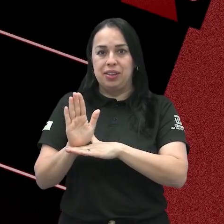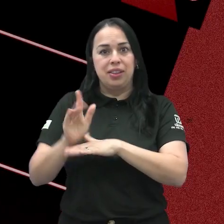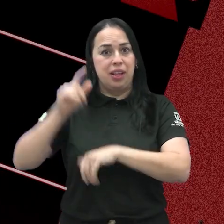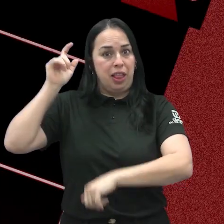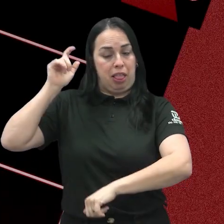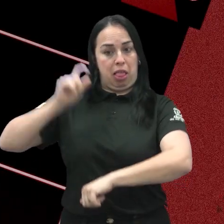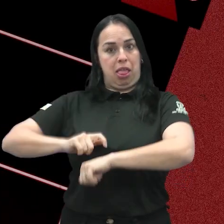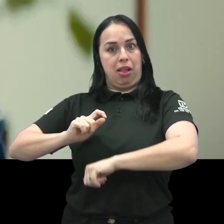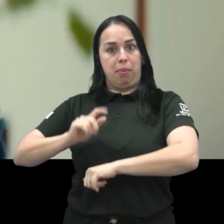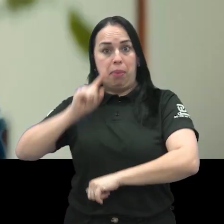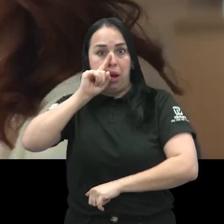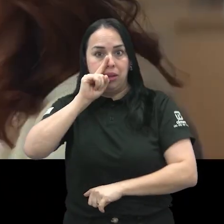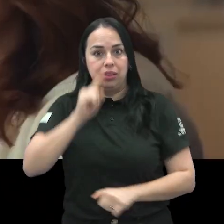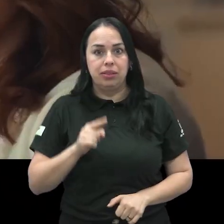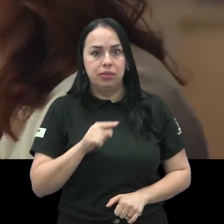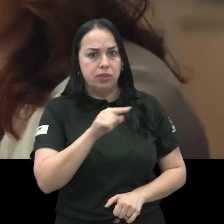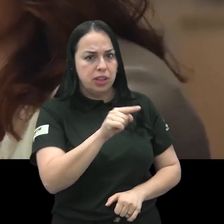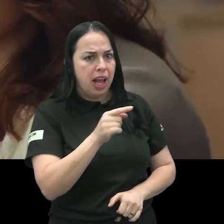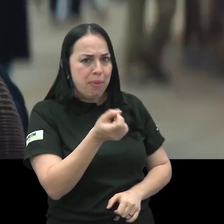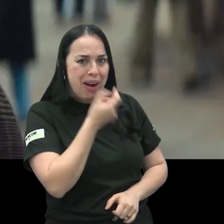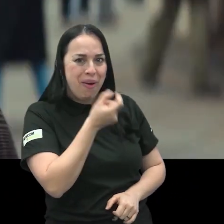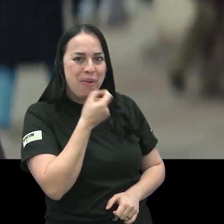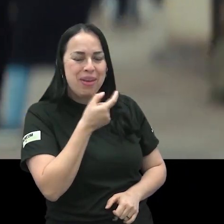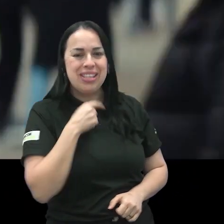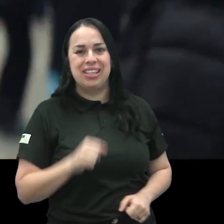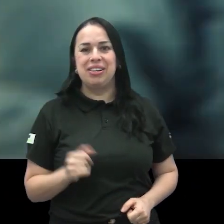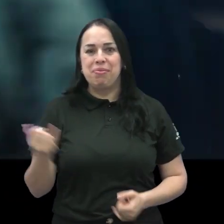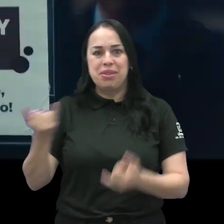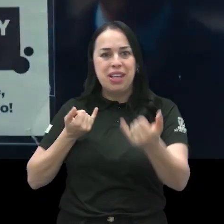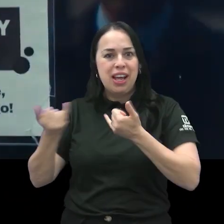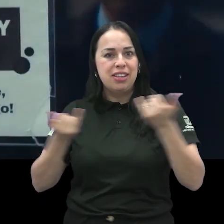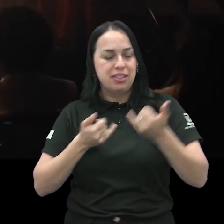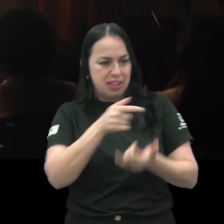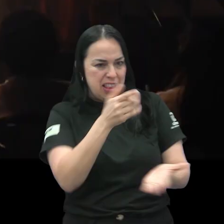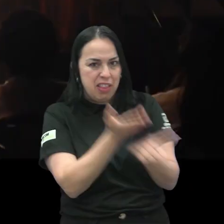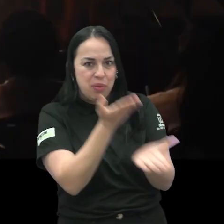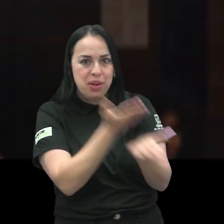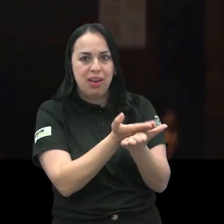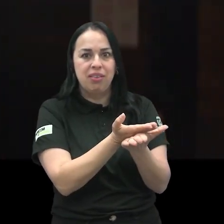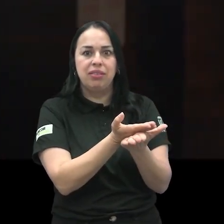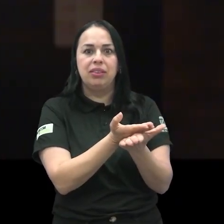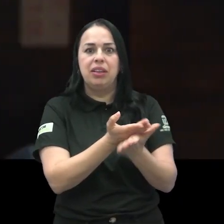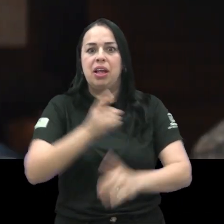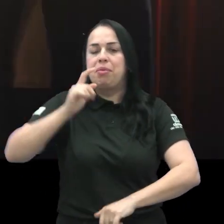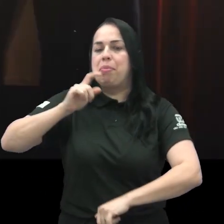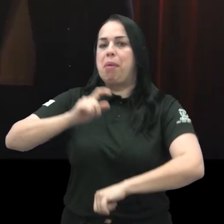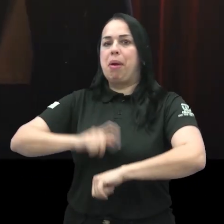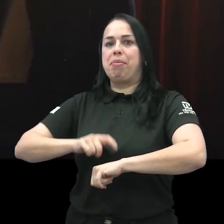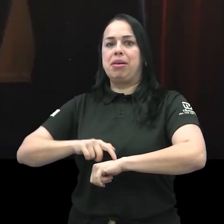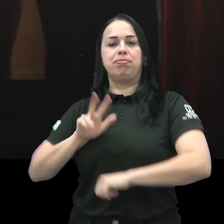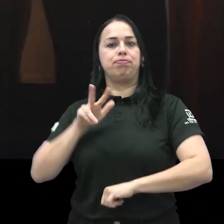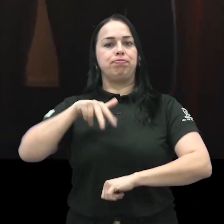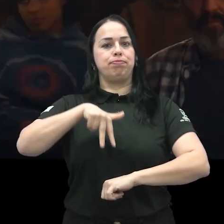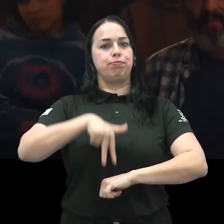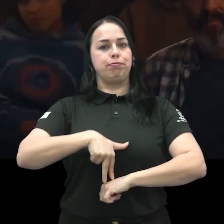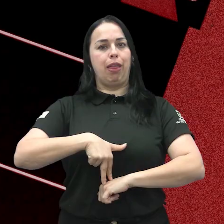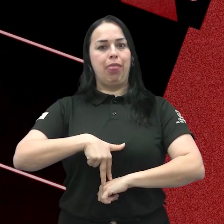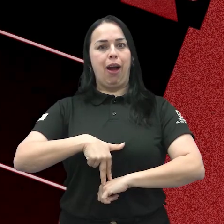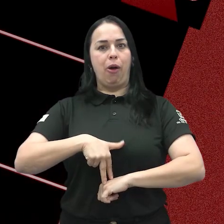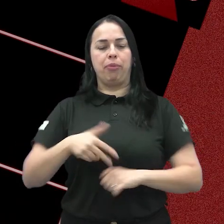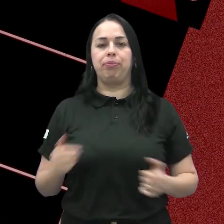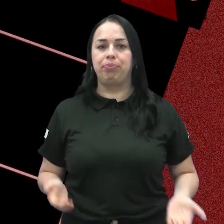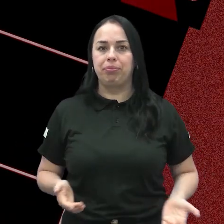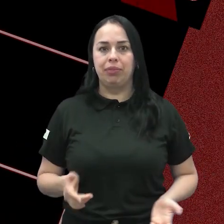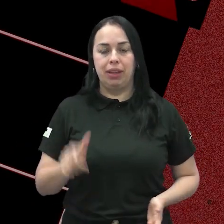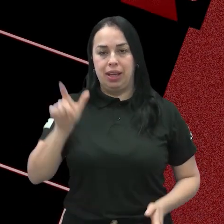improvisação perigosa. How's it going with the comedy? Someone said that you're teaching? Improv is all about being in the moment.